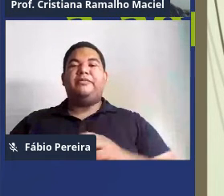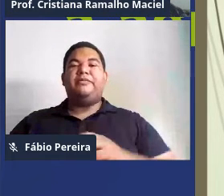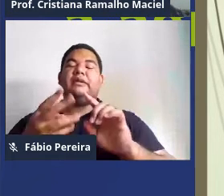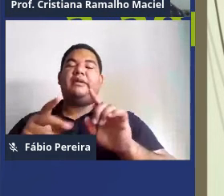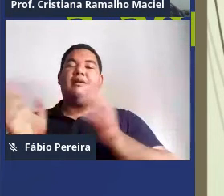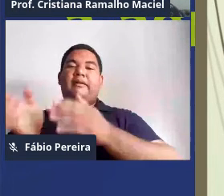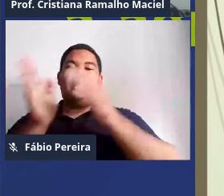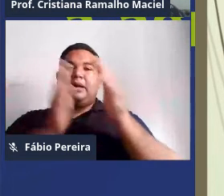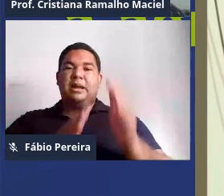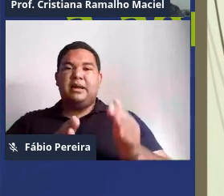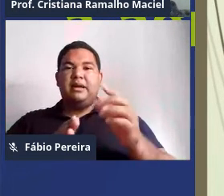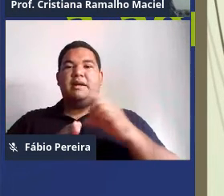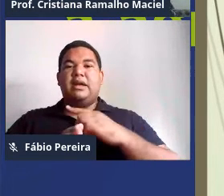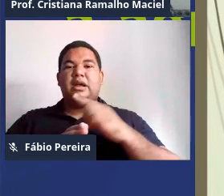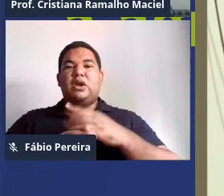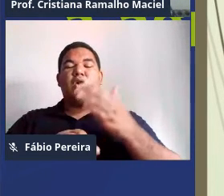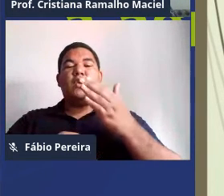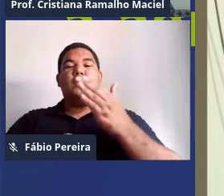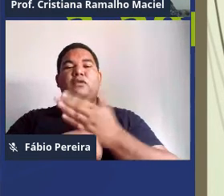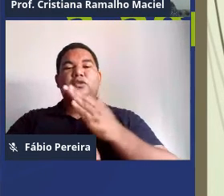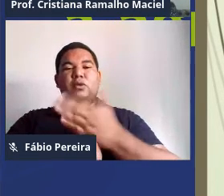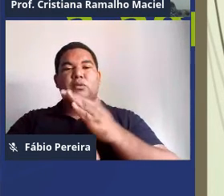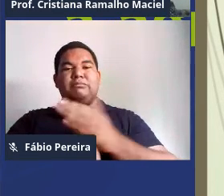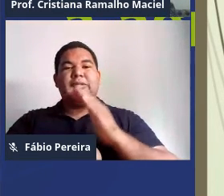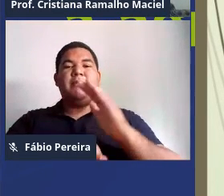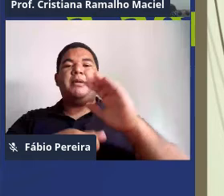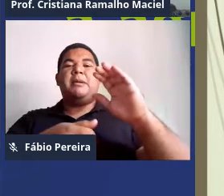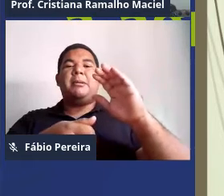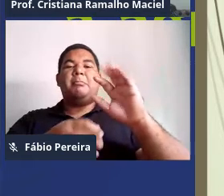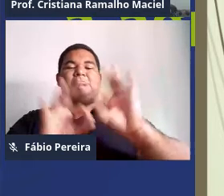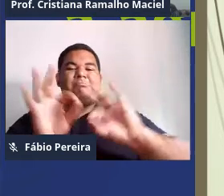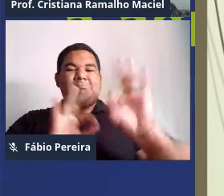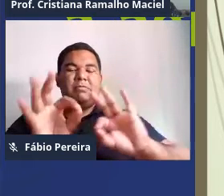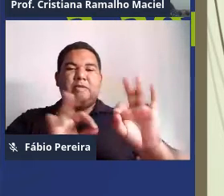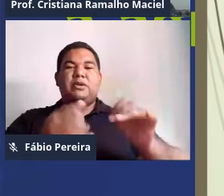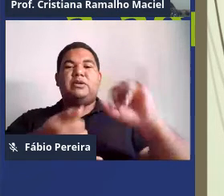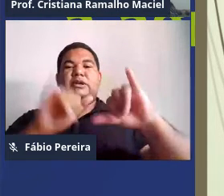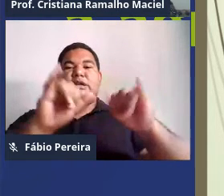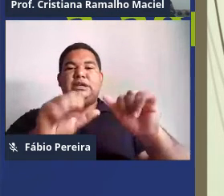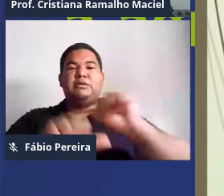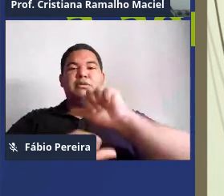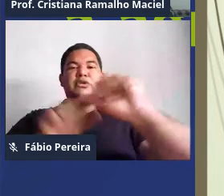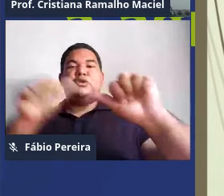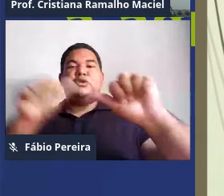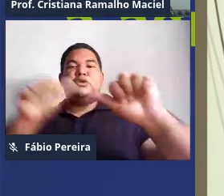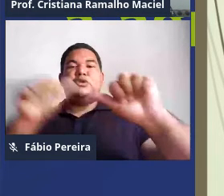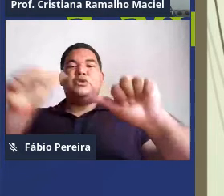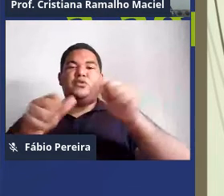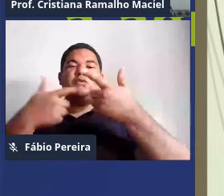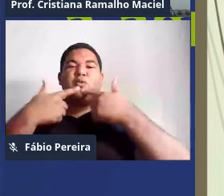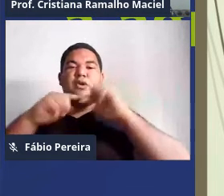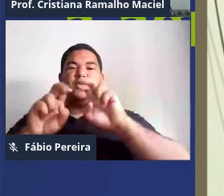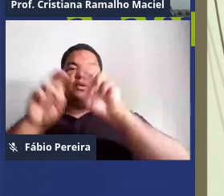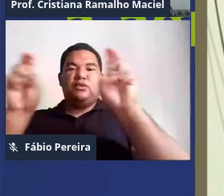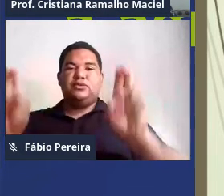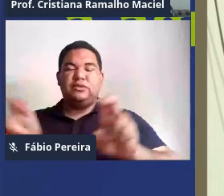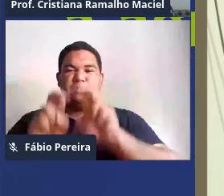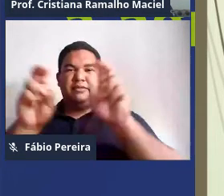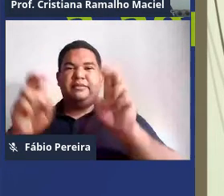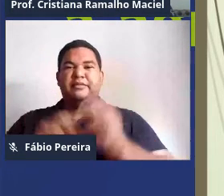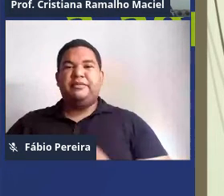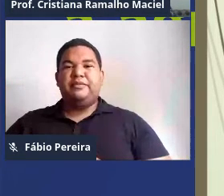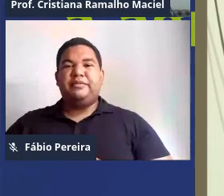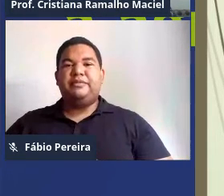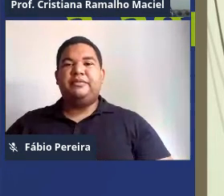algo que a máquina consiga ler e mandar um arquivo para o computador. Aí eu vou fazer uma sequência massiva, paralela,